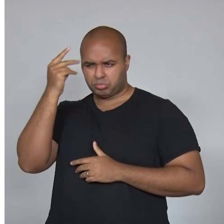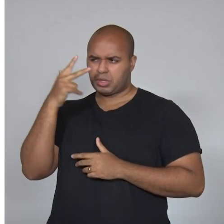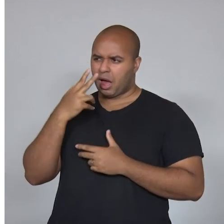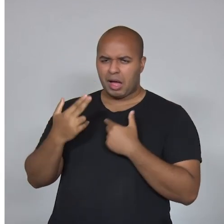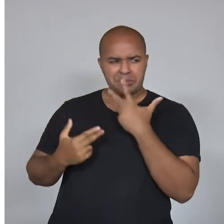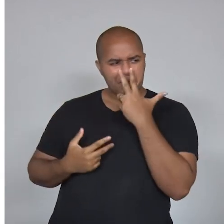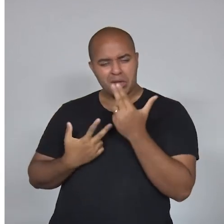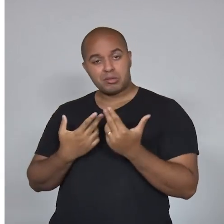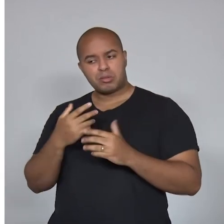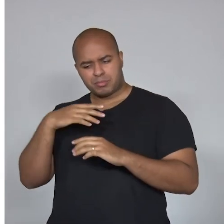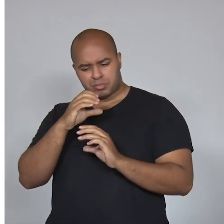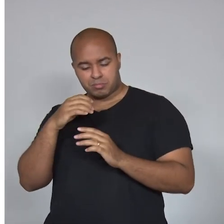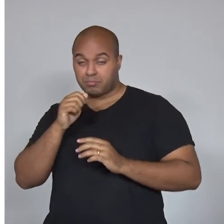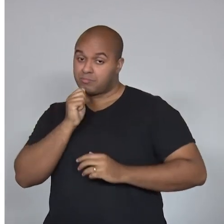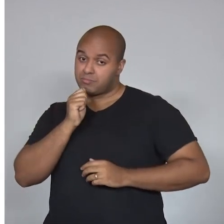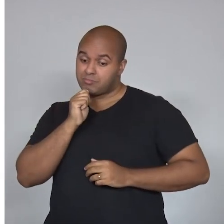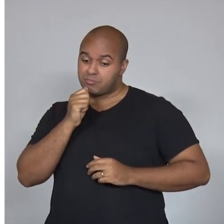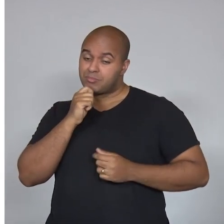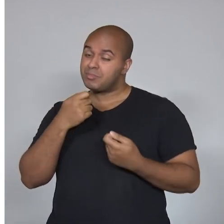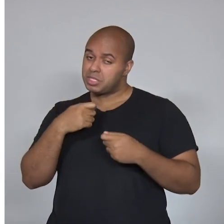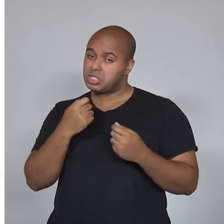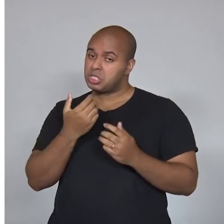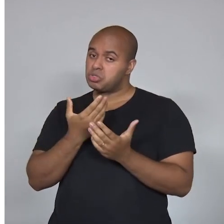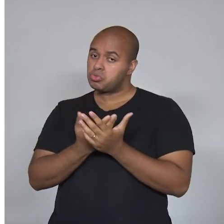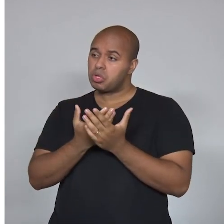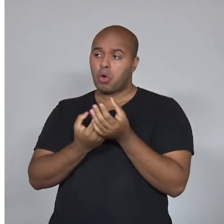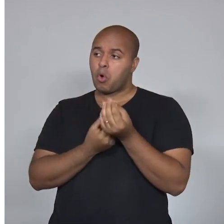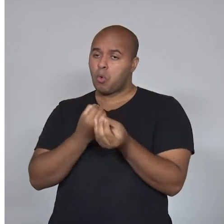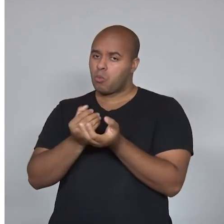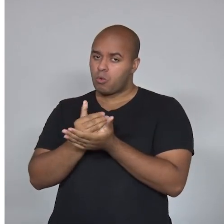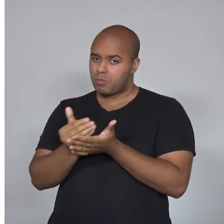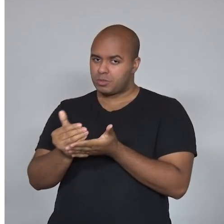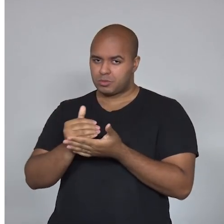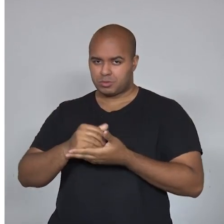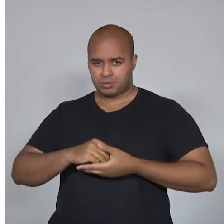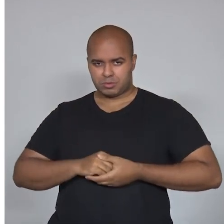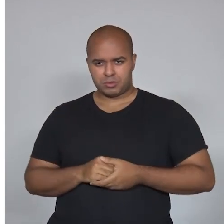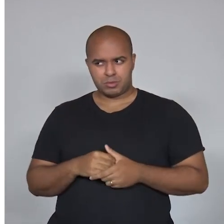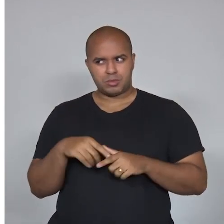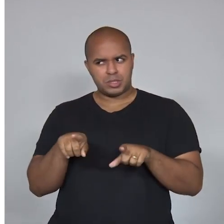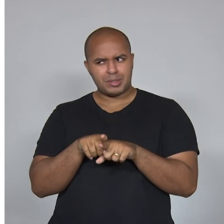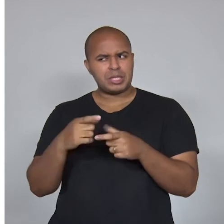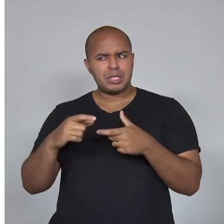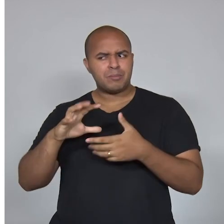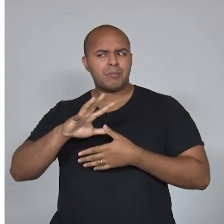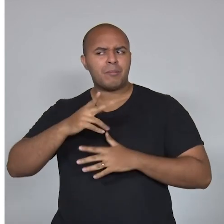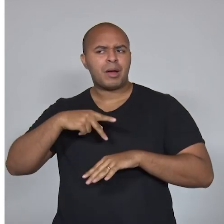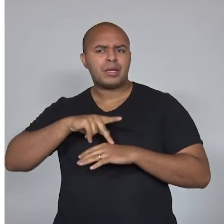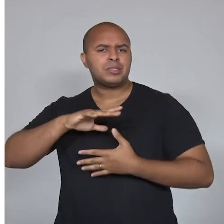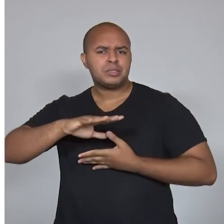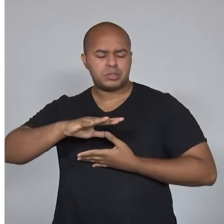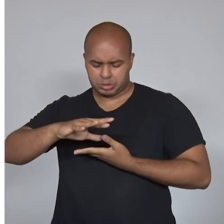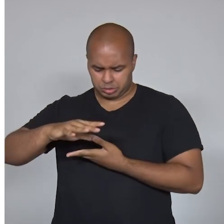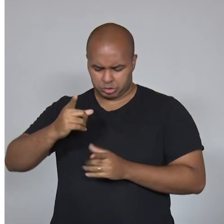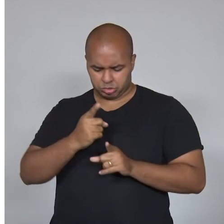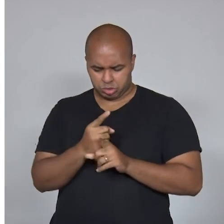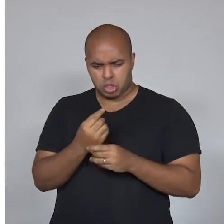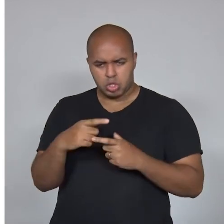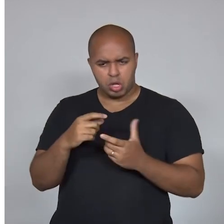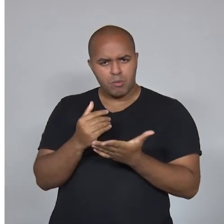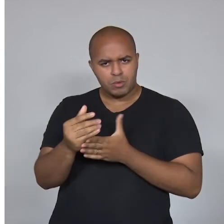os cientistas ainda precisam determinar a origem geográfica específica dessa doença.